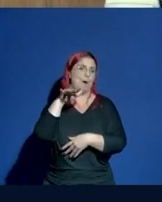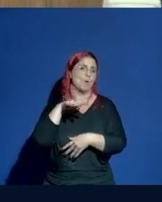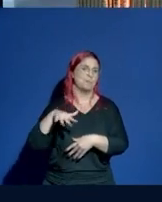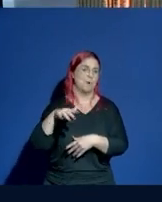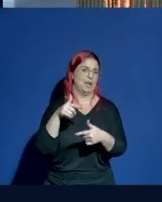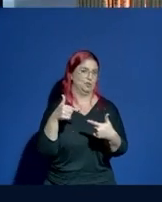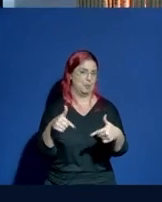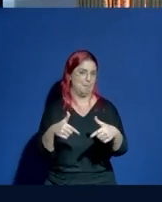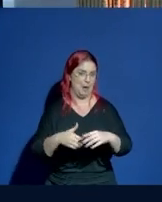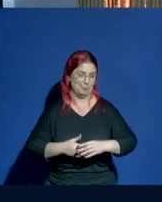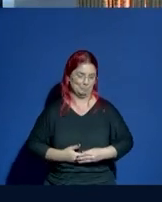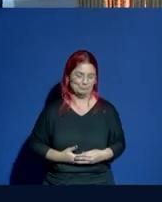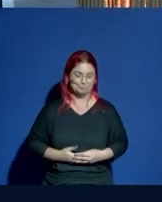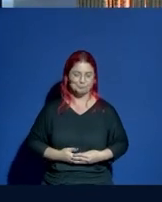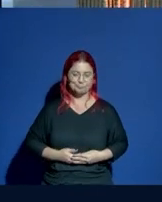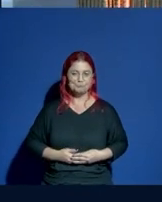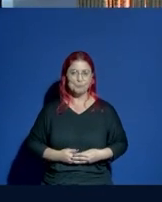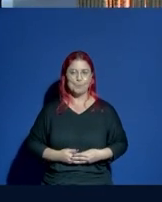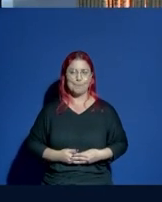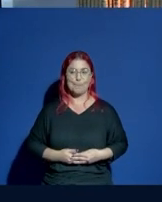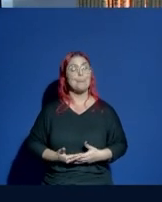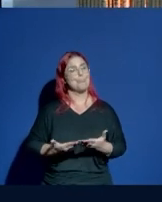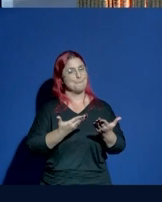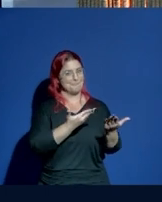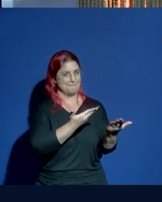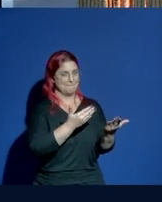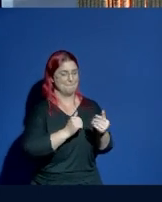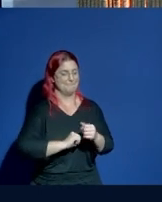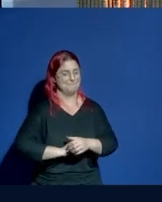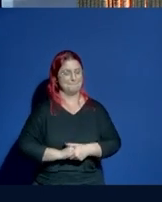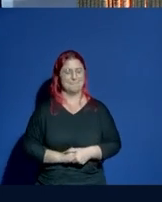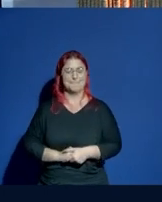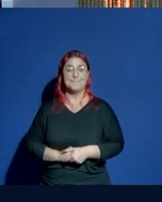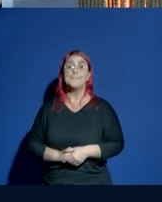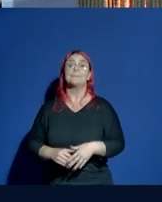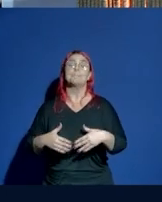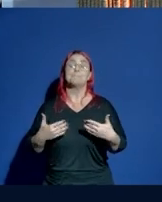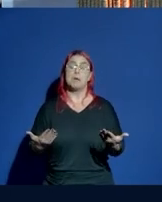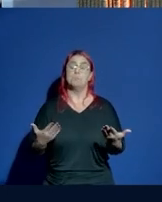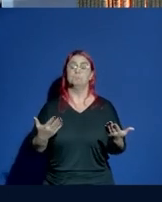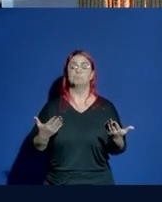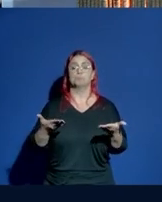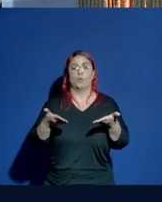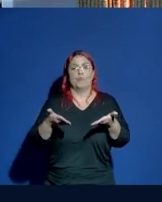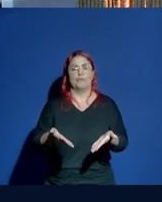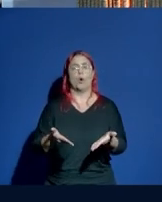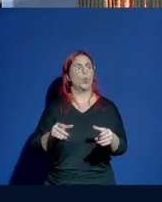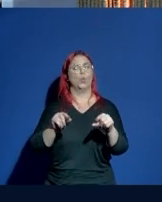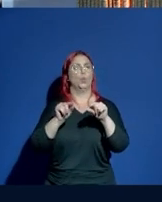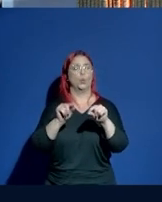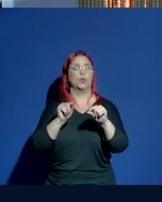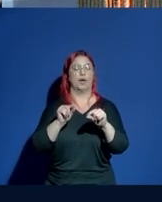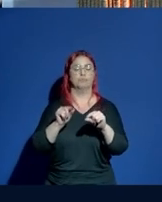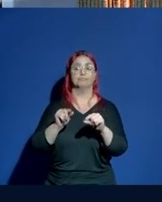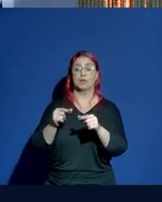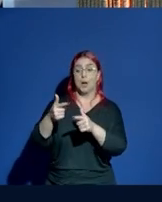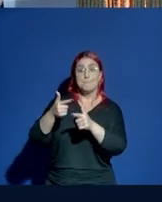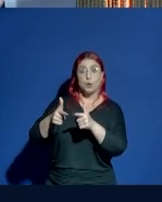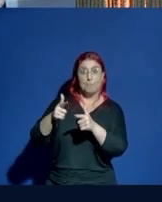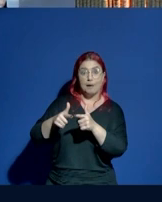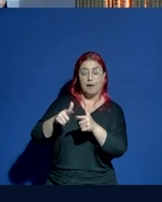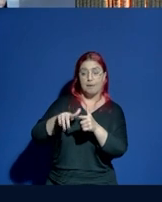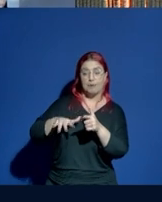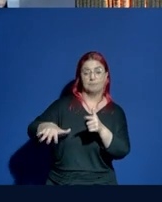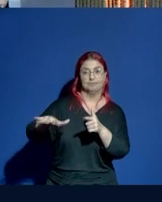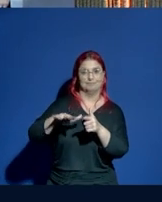de atuação Denis por favor bom nosso foco de nascimento foi resolver um problema que o setor